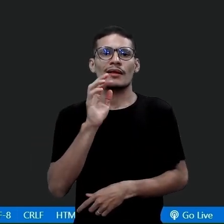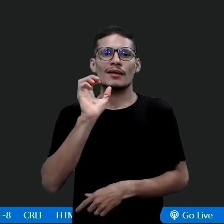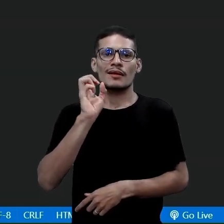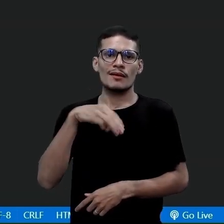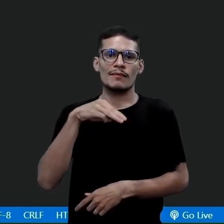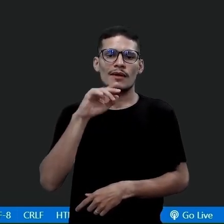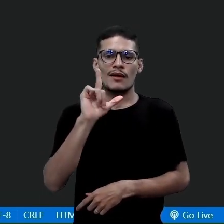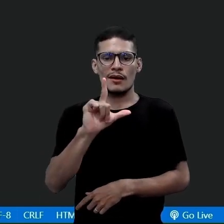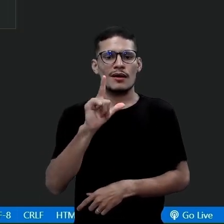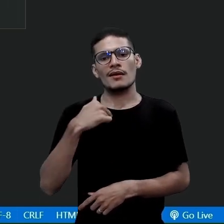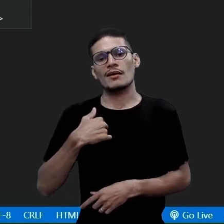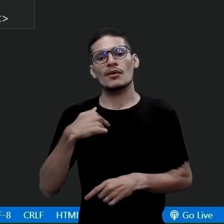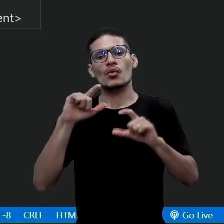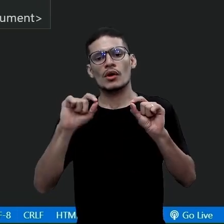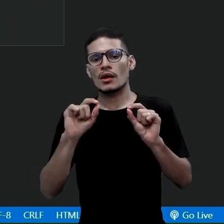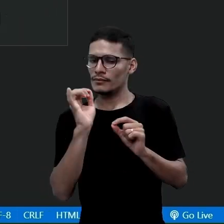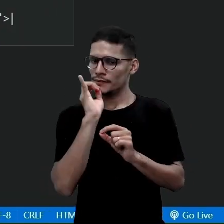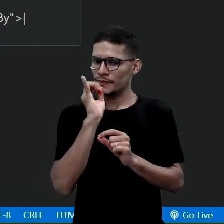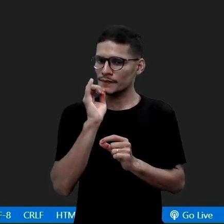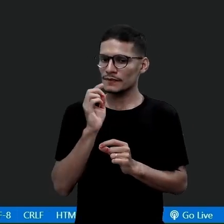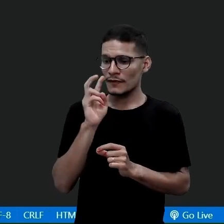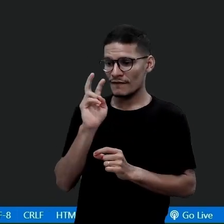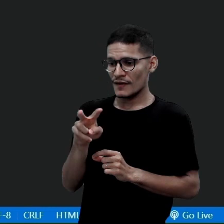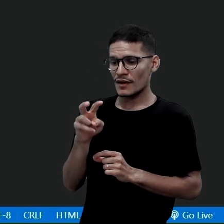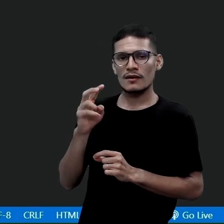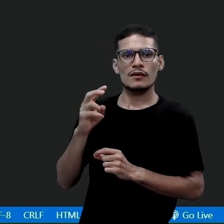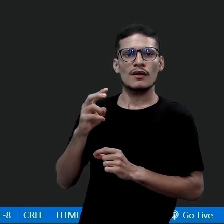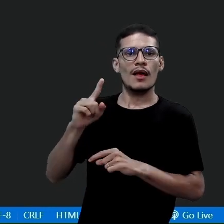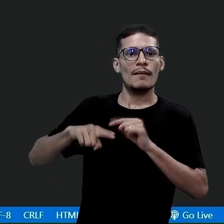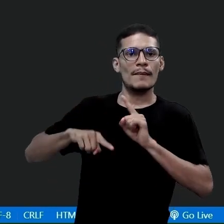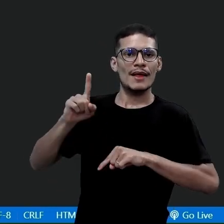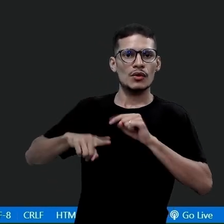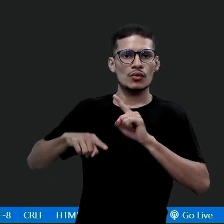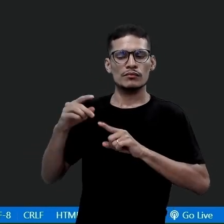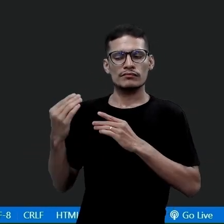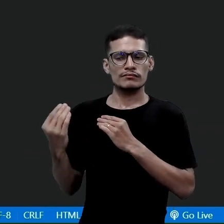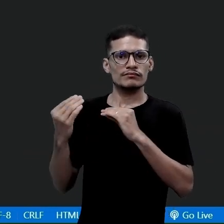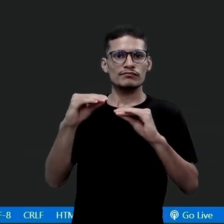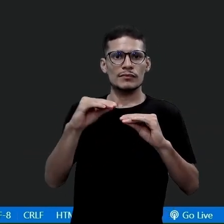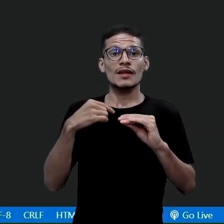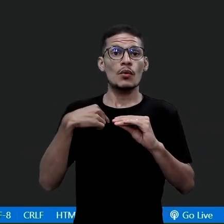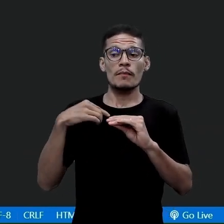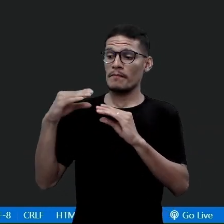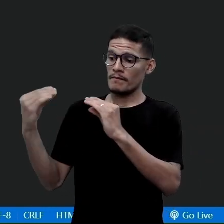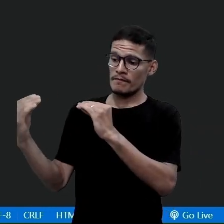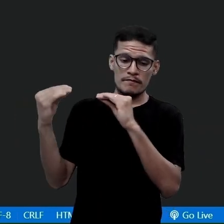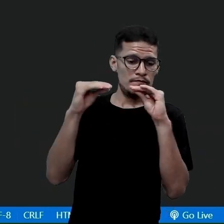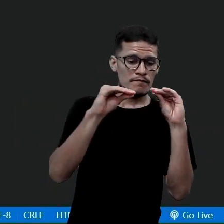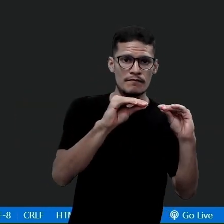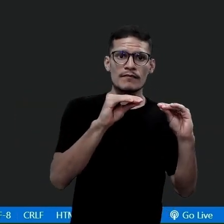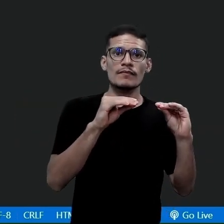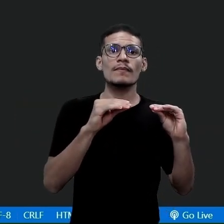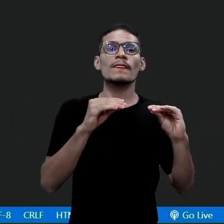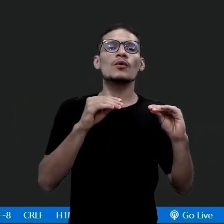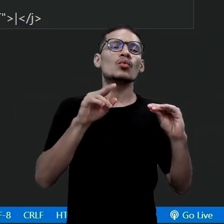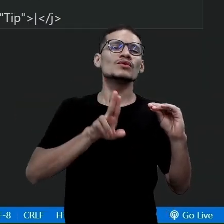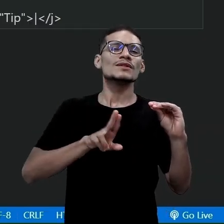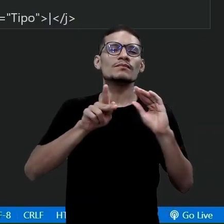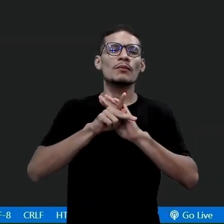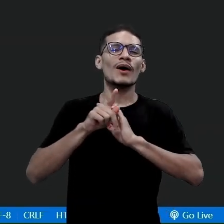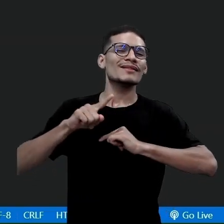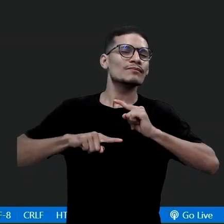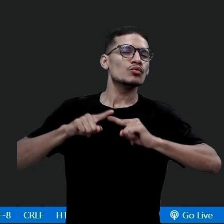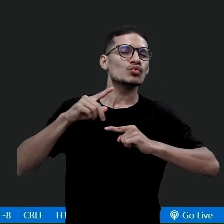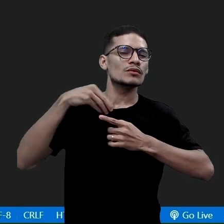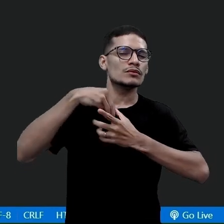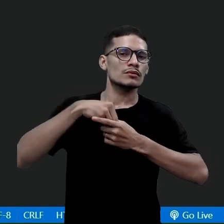elementos através do seu ID e vou passar os valores acessando os atributos do objeto.